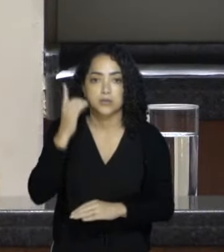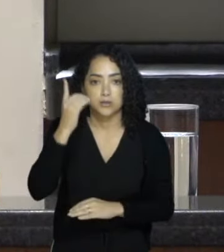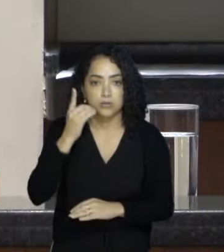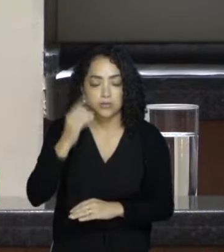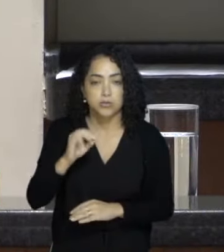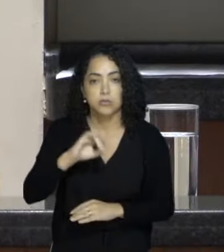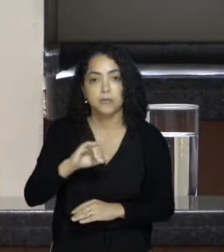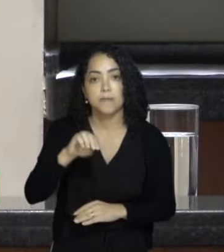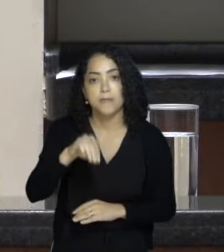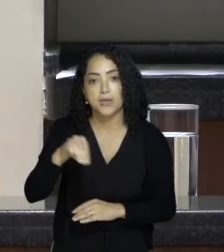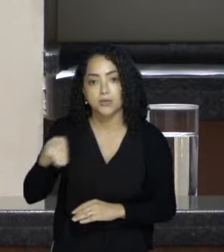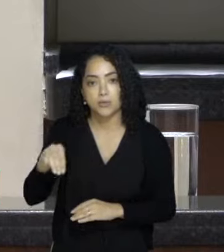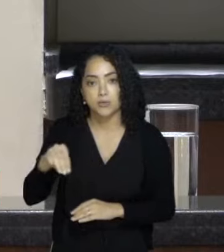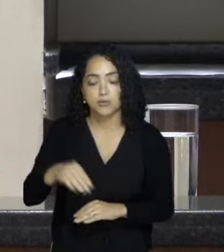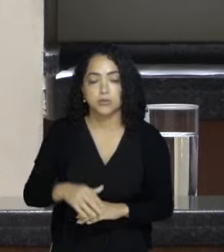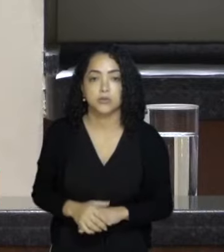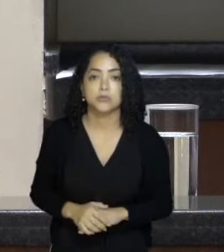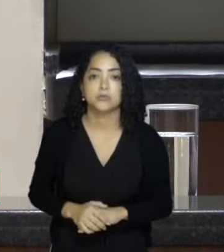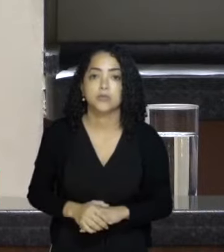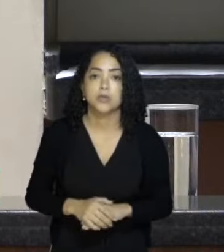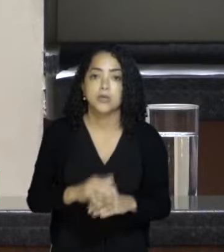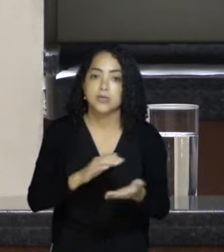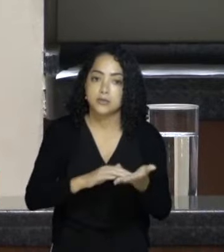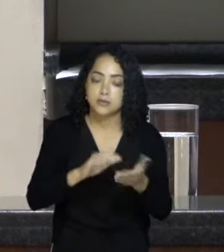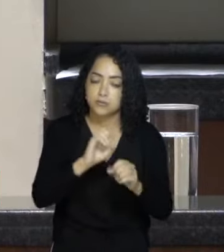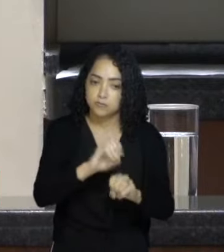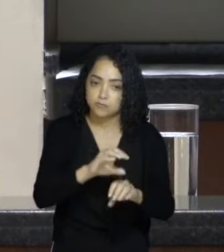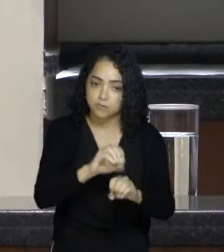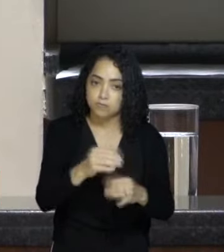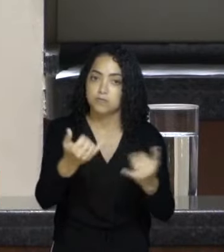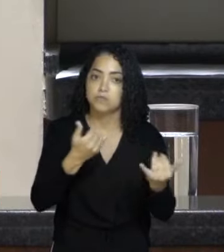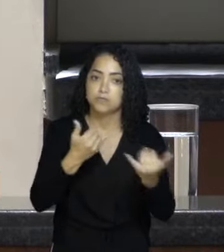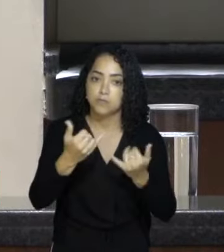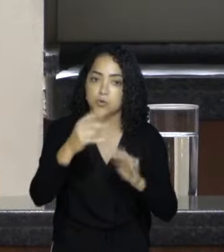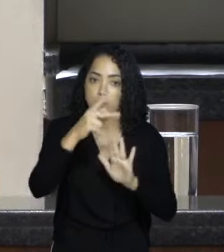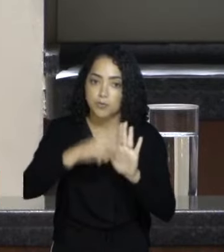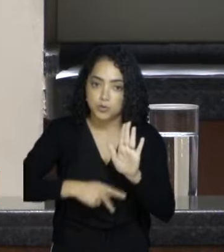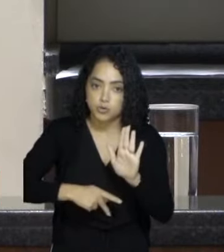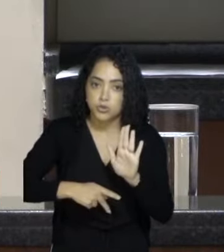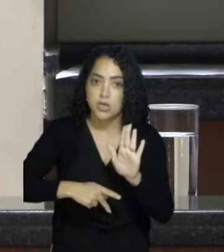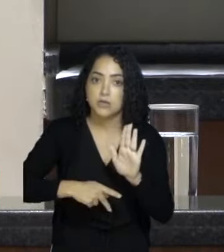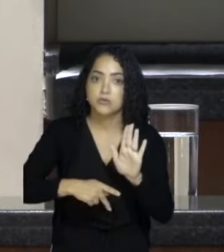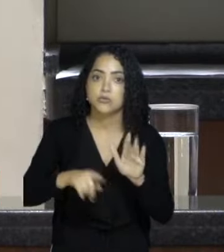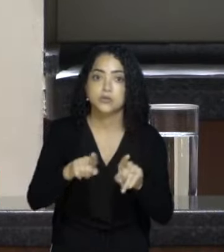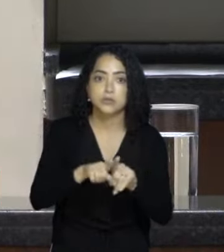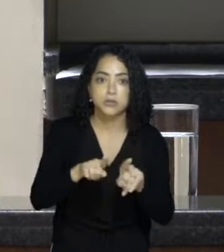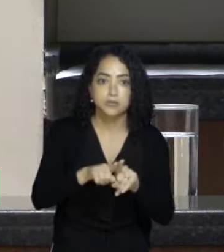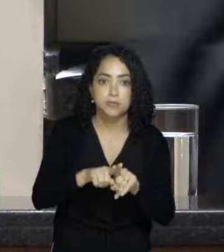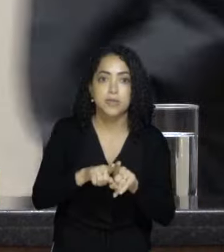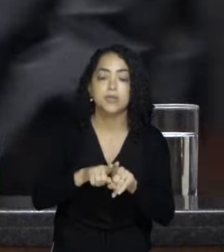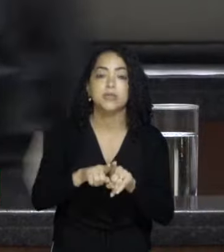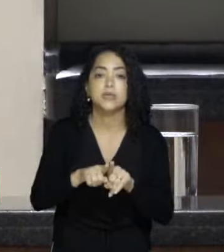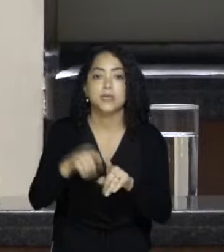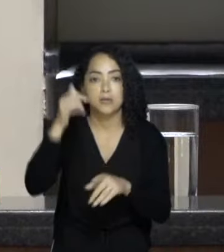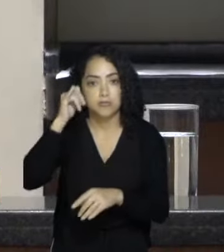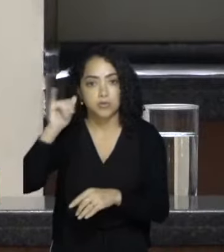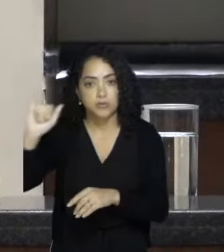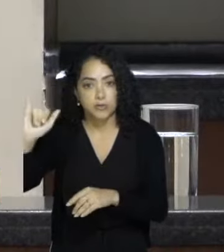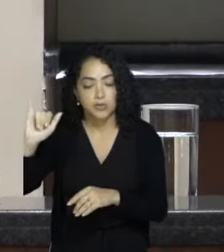Mota, solicitando ao secretário de Estado da Educação informações acerca dos projetos hidrossanitários, elétricos e preventivos de